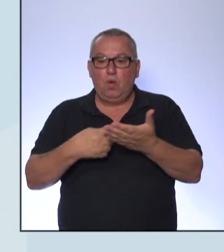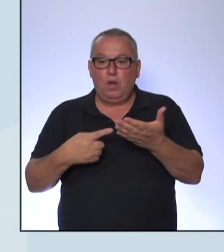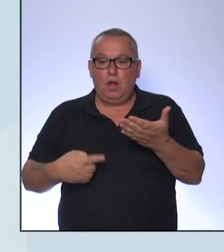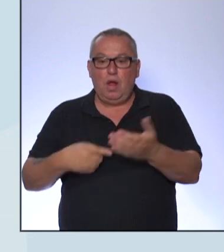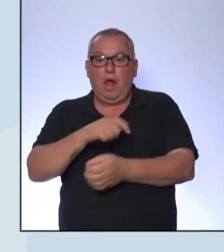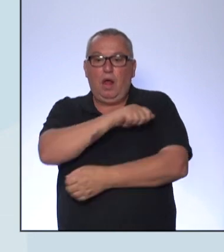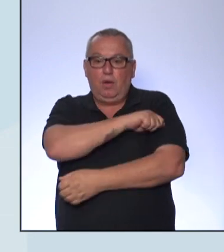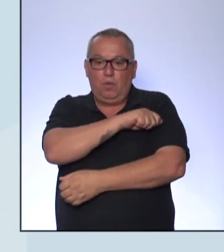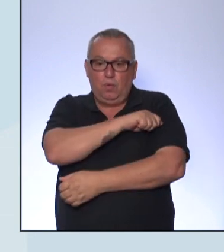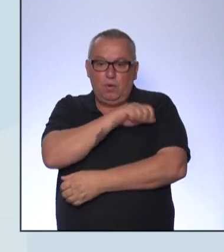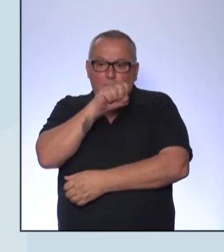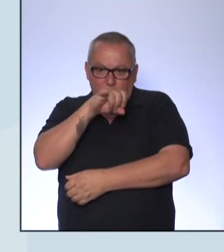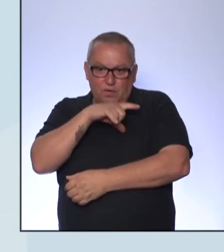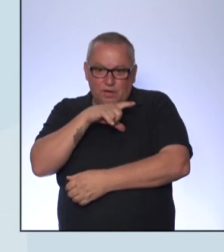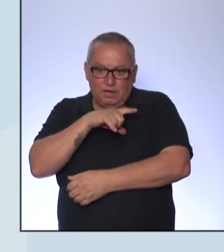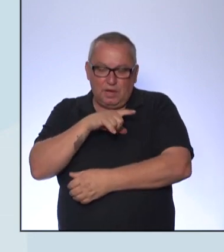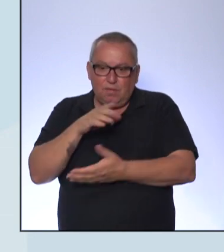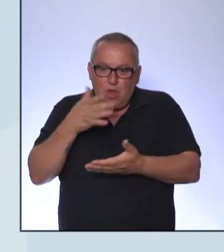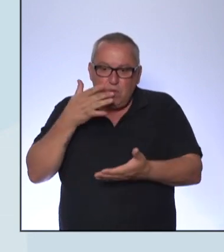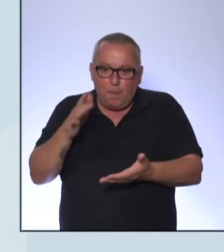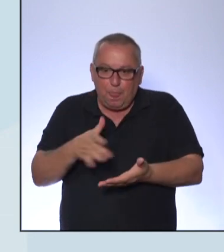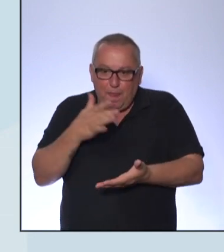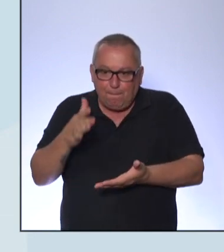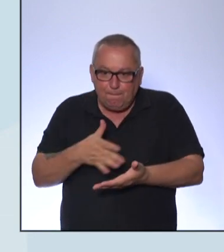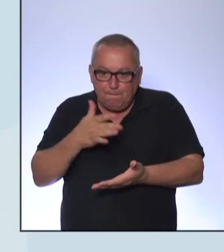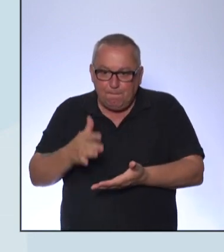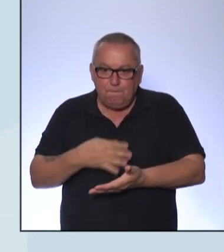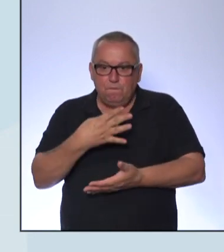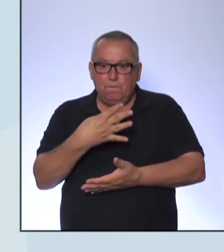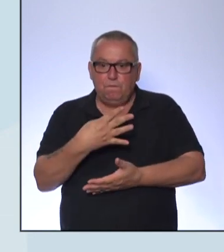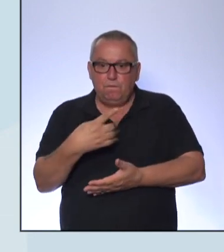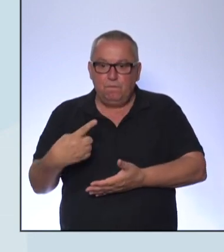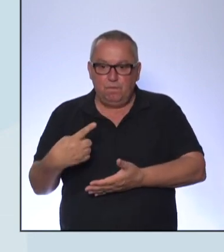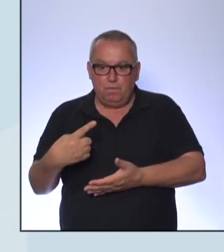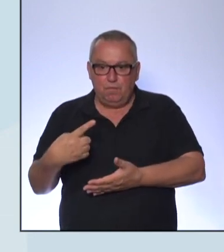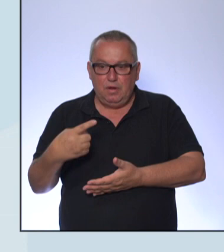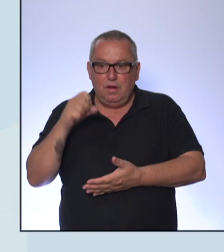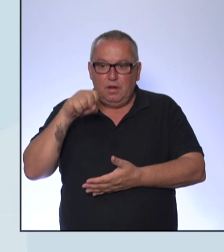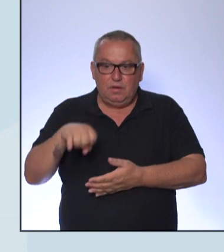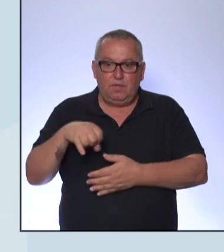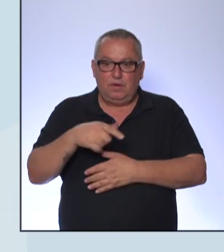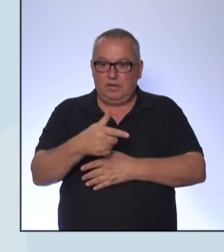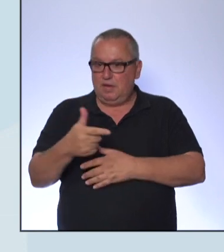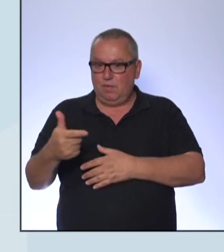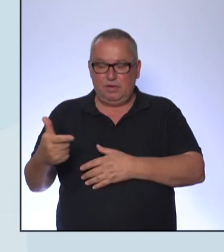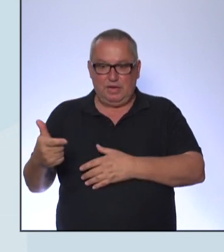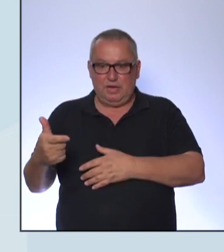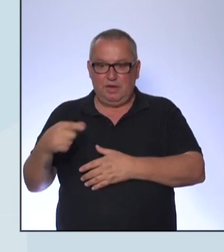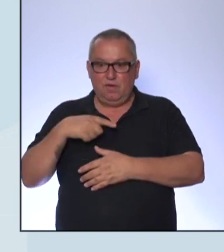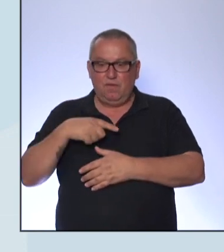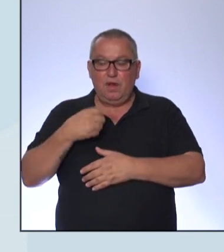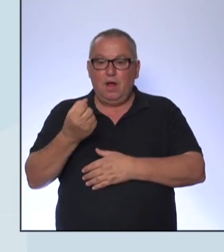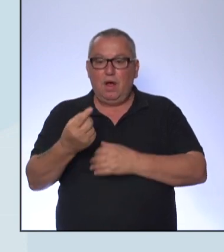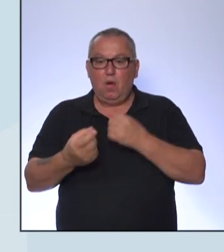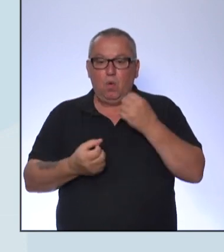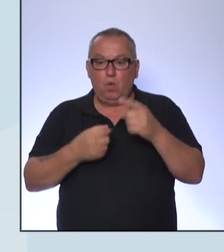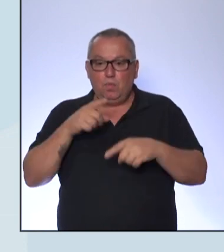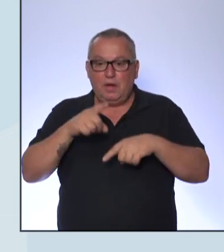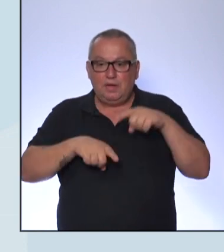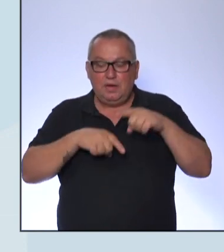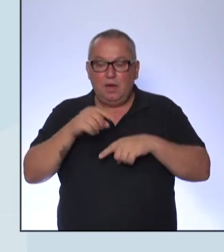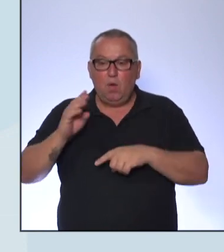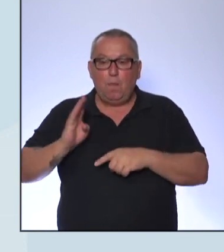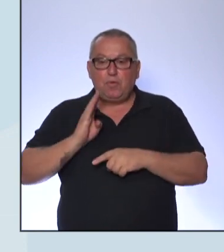aluno, legal, vai lá, pega a página 41. Se você não tiver o caderno do aluno, você tiver algum material aí de